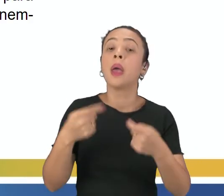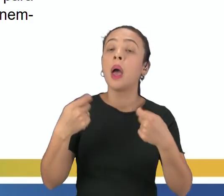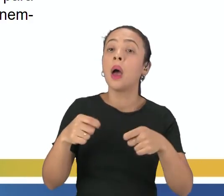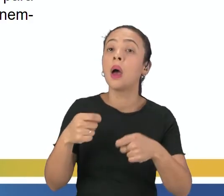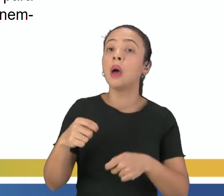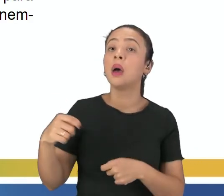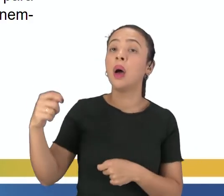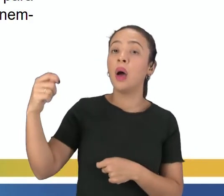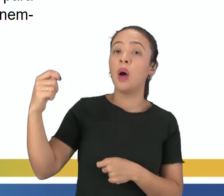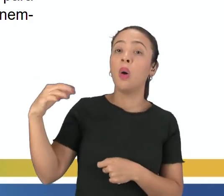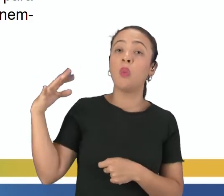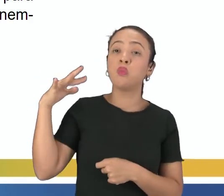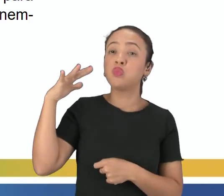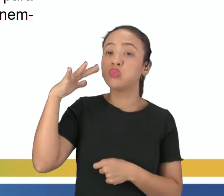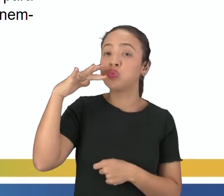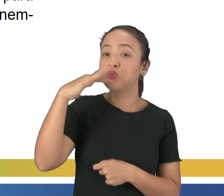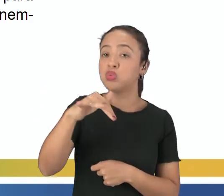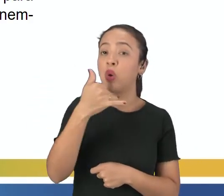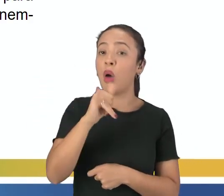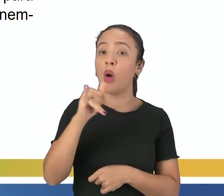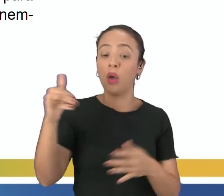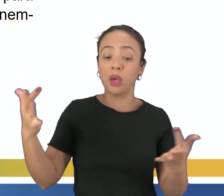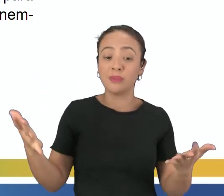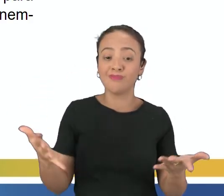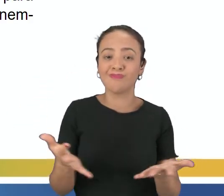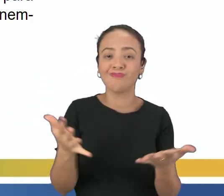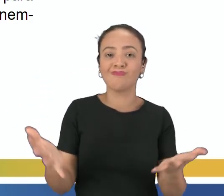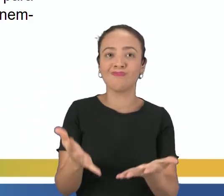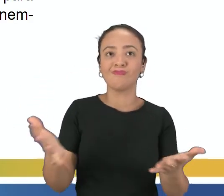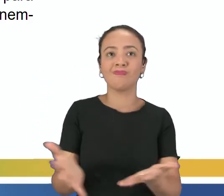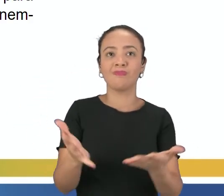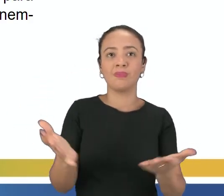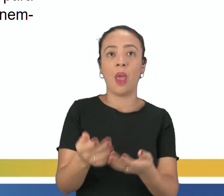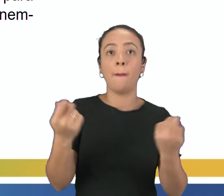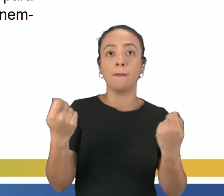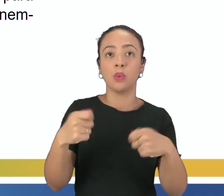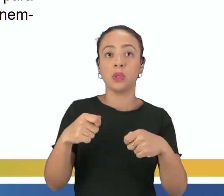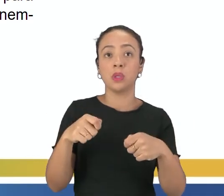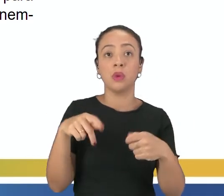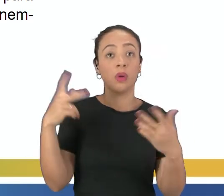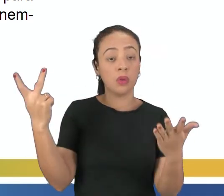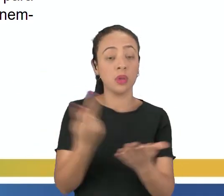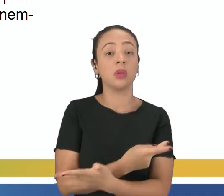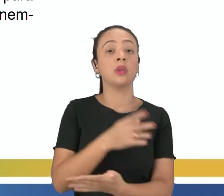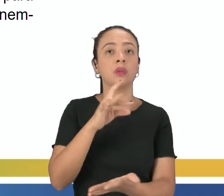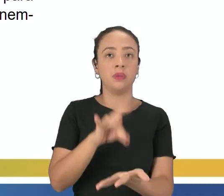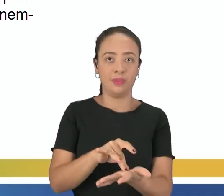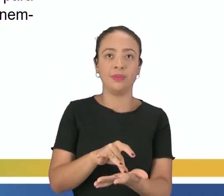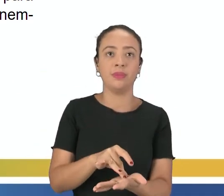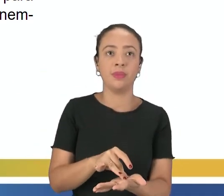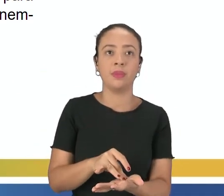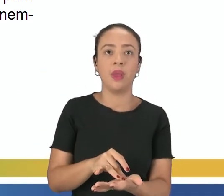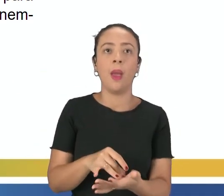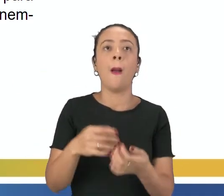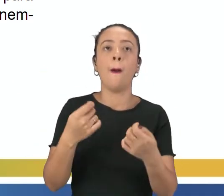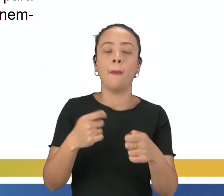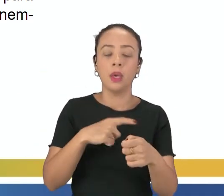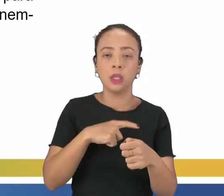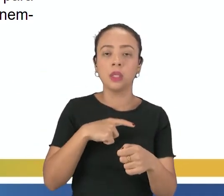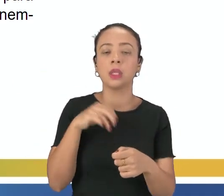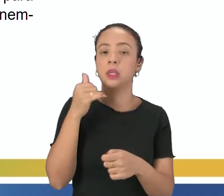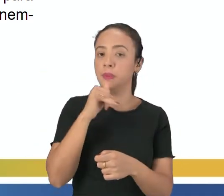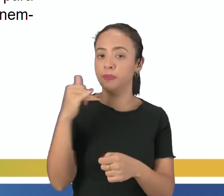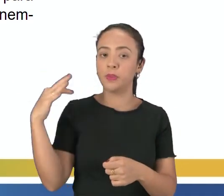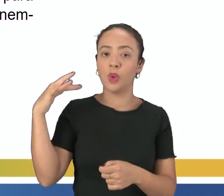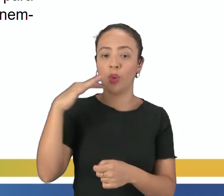E por fim, a energia que é necessária, que aí a gente tem o calor. Para que a reação de combustão se inicie,